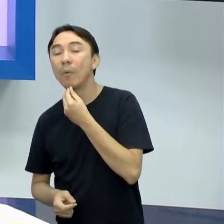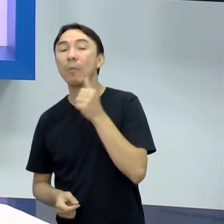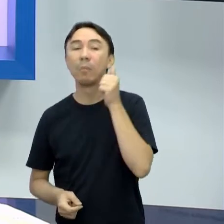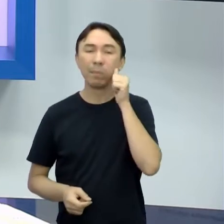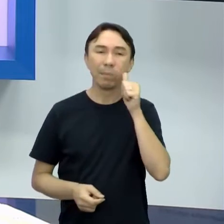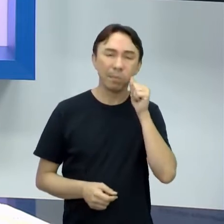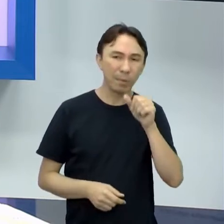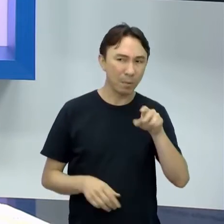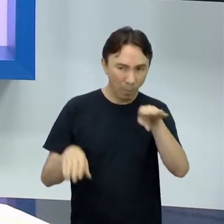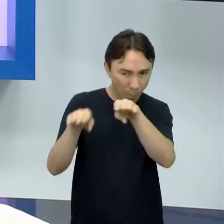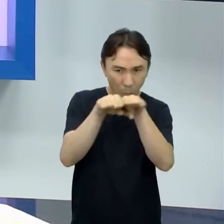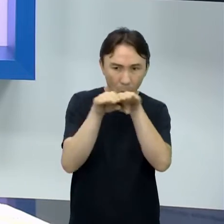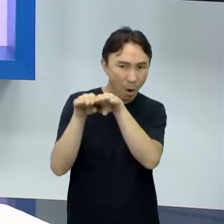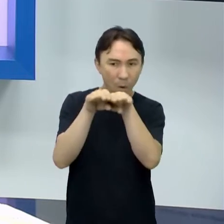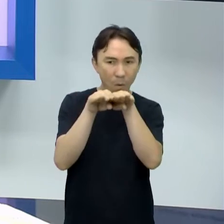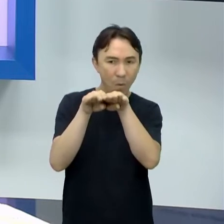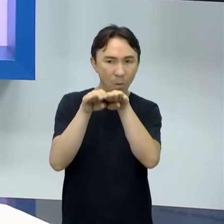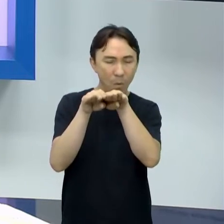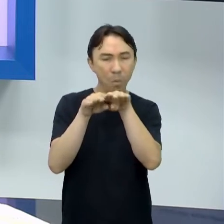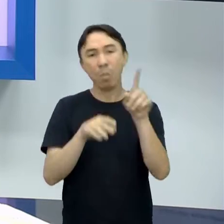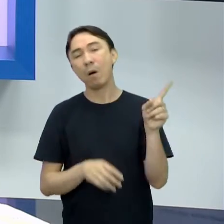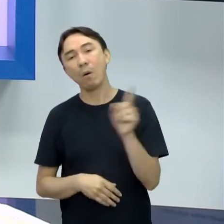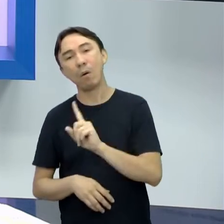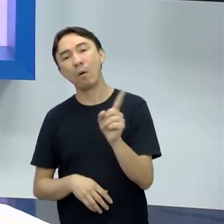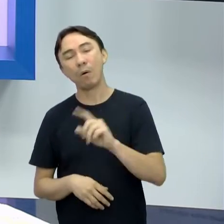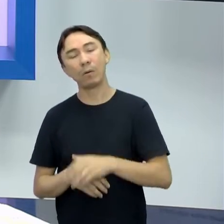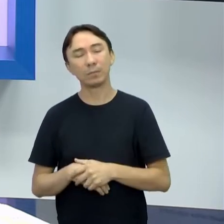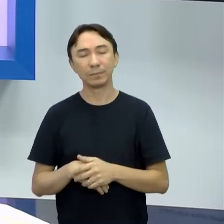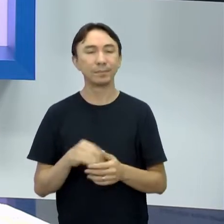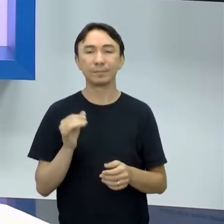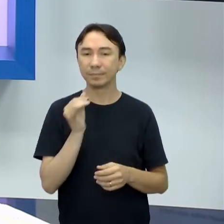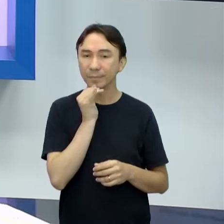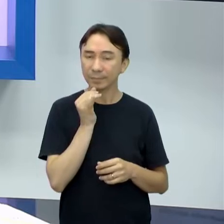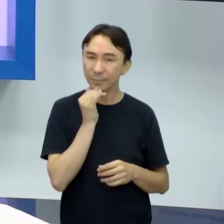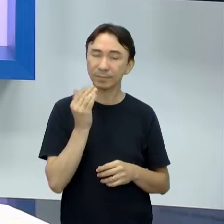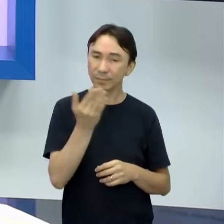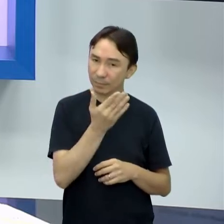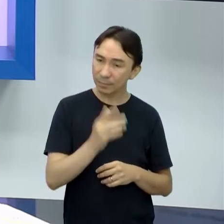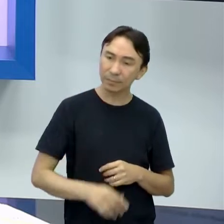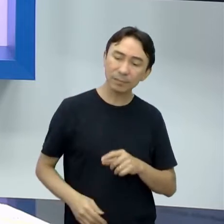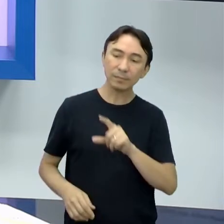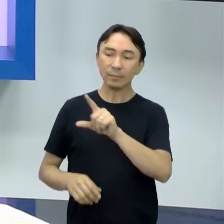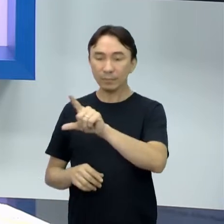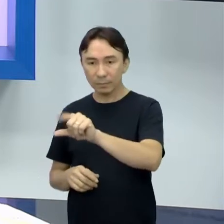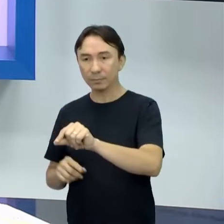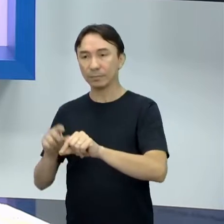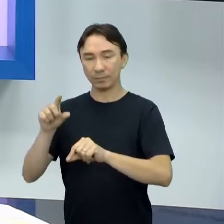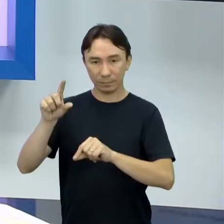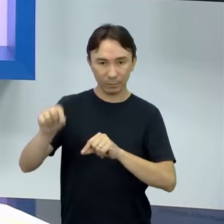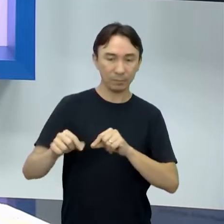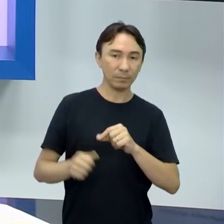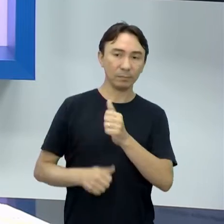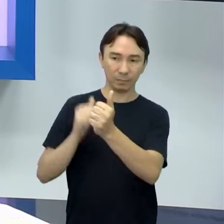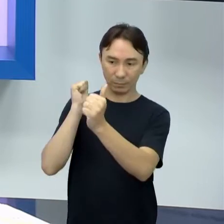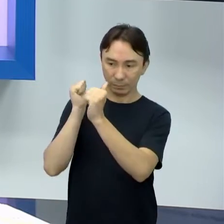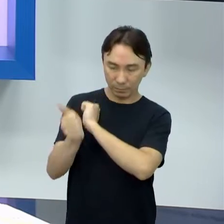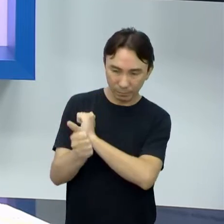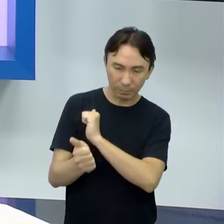vocês elencaram aí, fizeram uma seleção, apontaram as modalidades